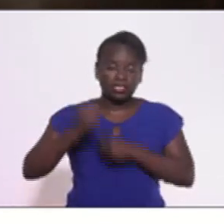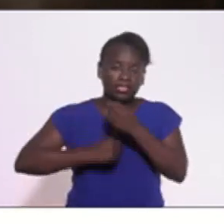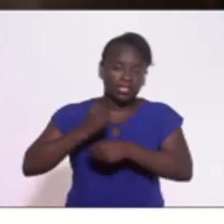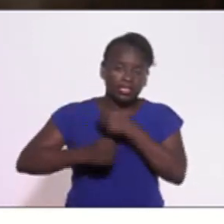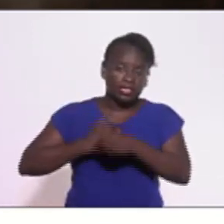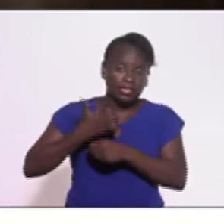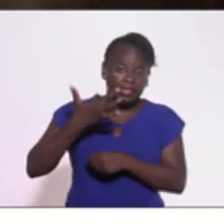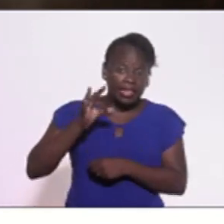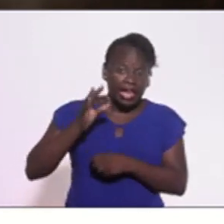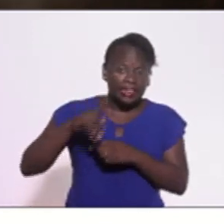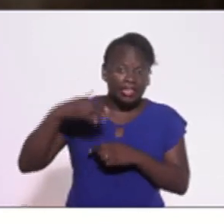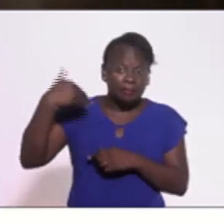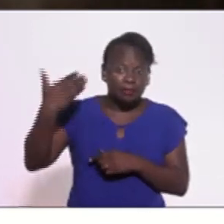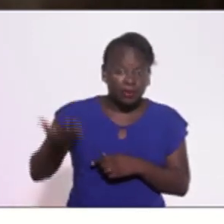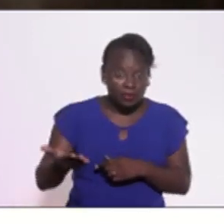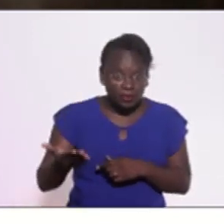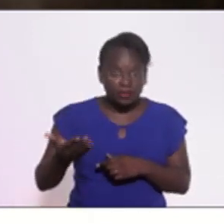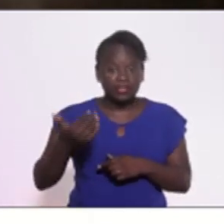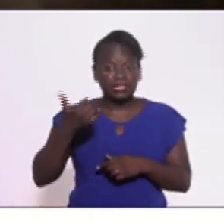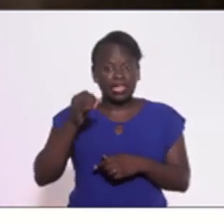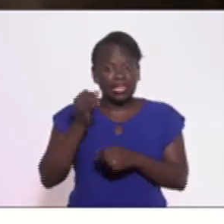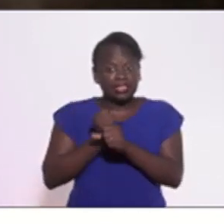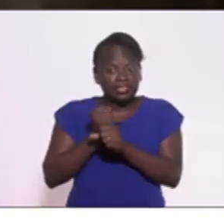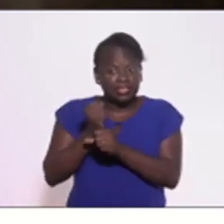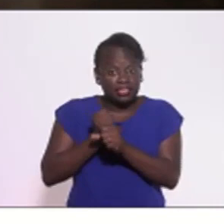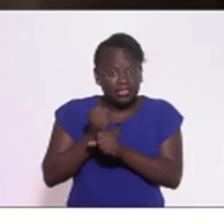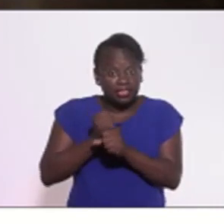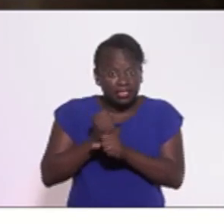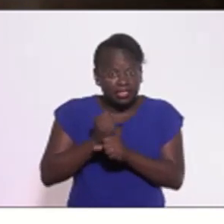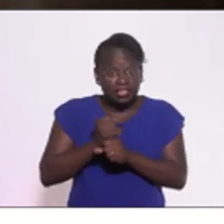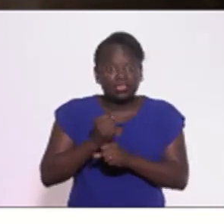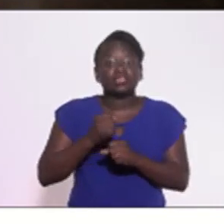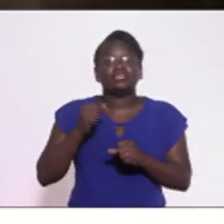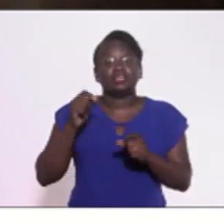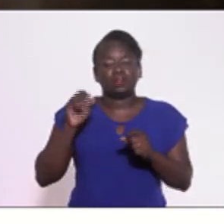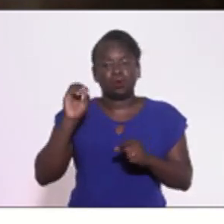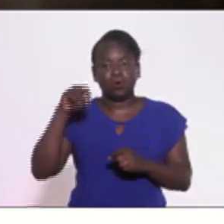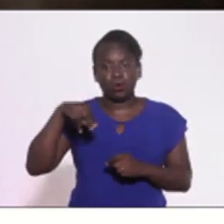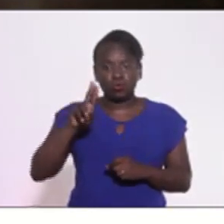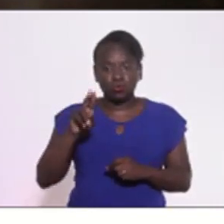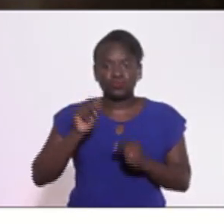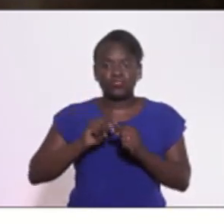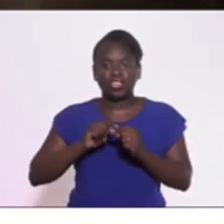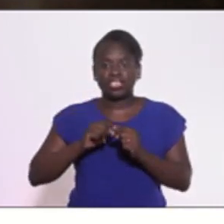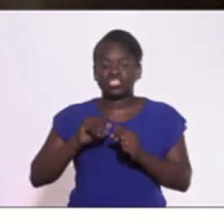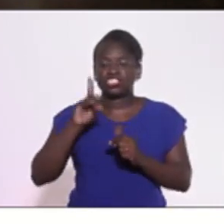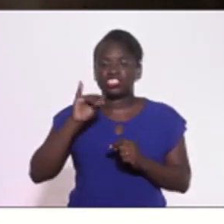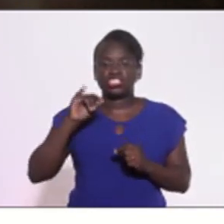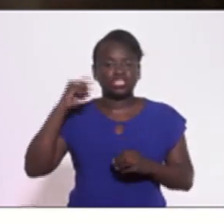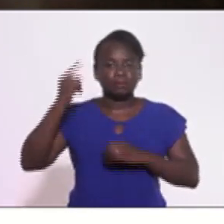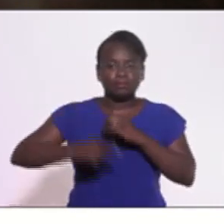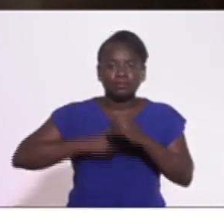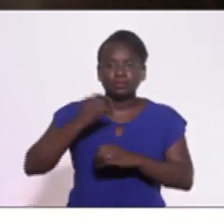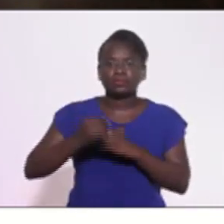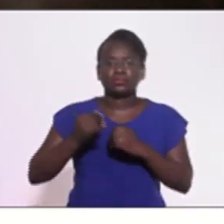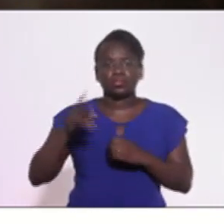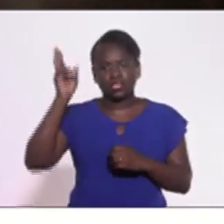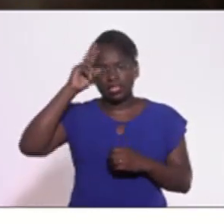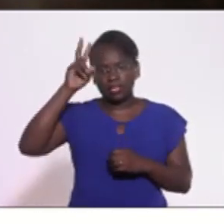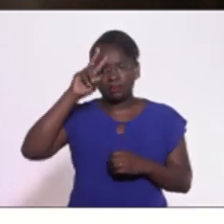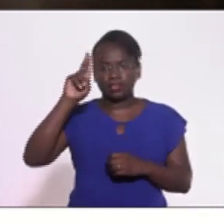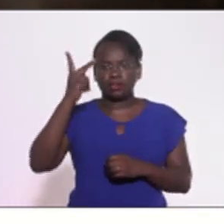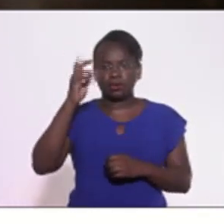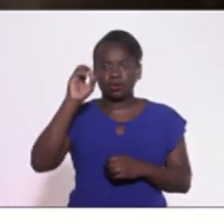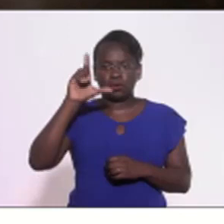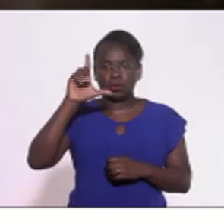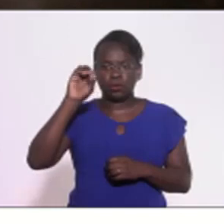anos depois, a ONU fez o Dia Internacional de Lembrança do